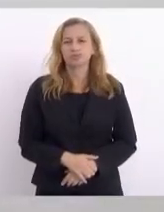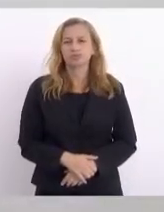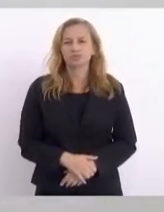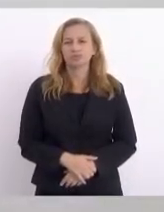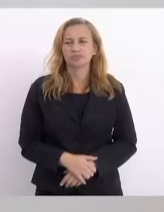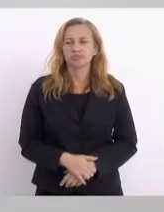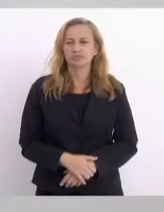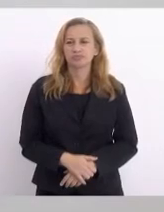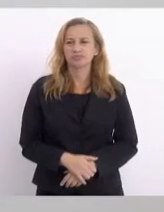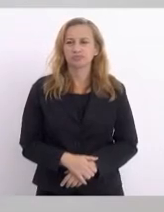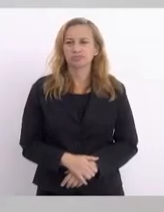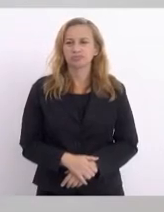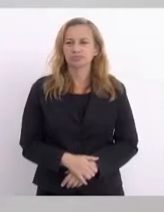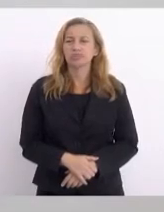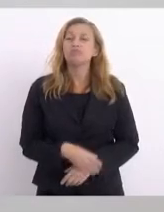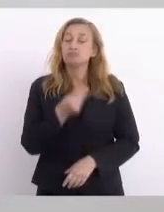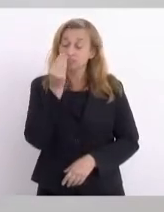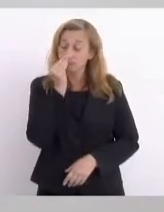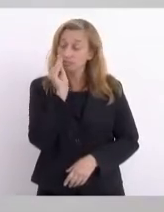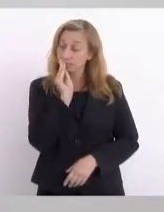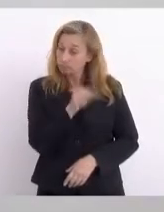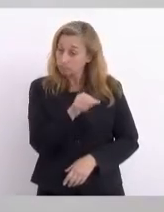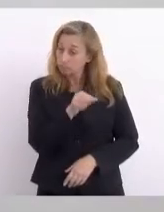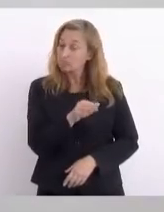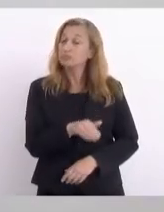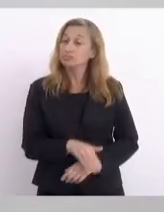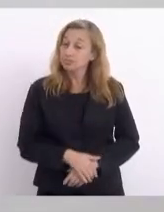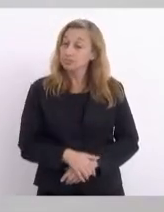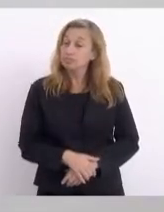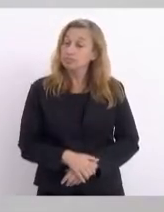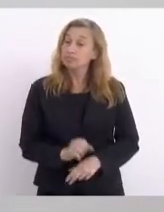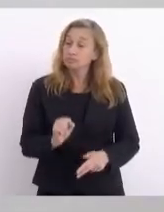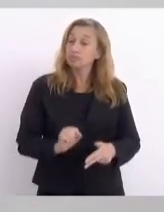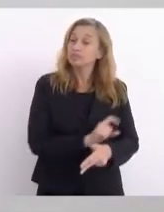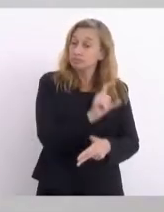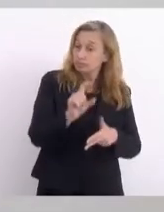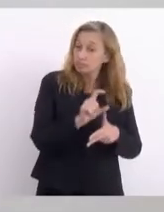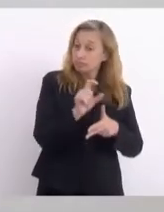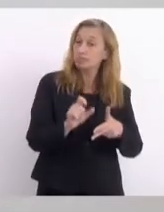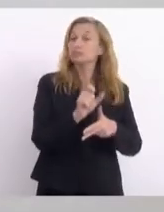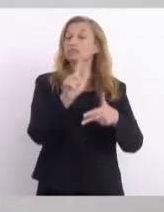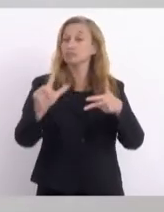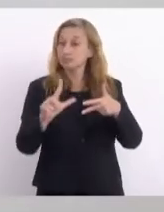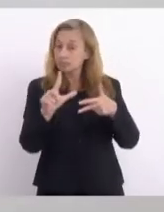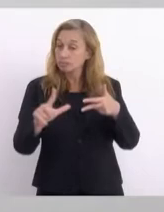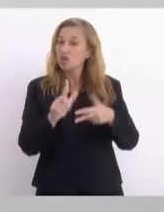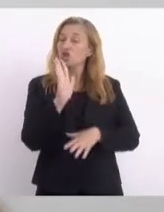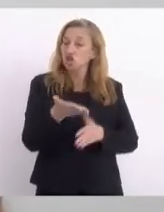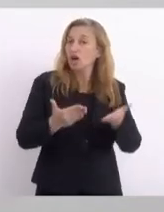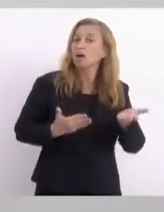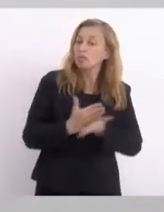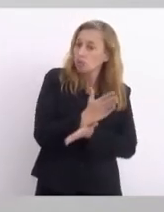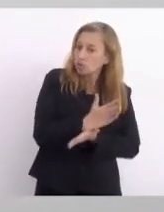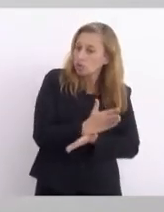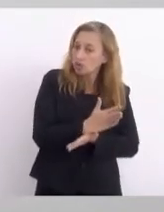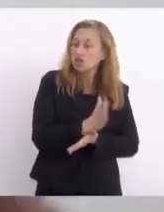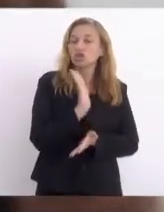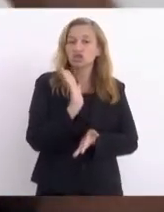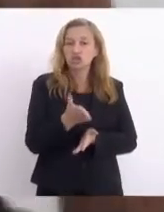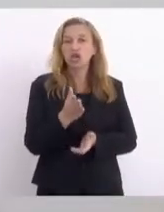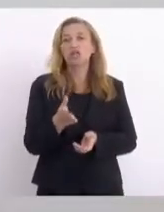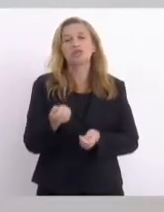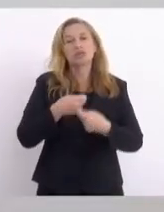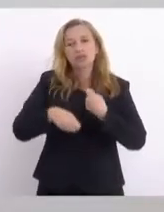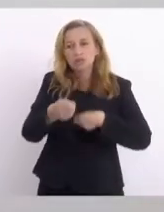o desrespeito que ele está tendo com o executivo, com o legislativo, que já aprovou, já participou de